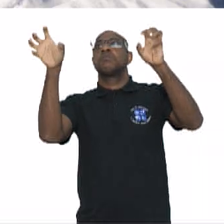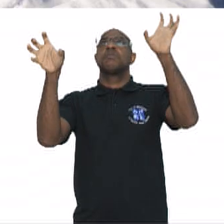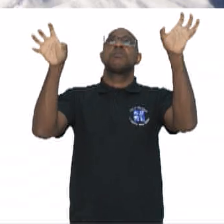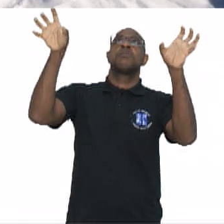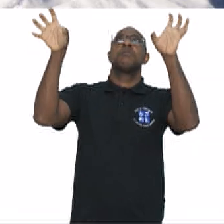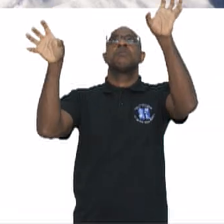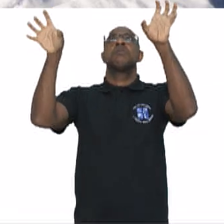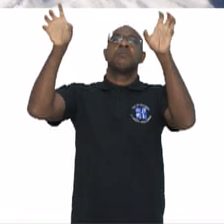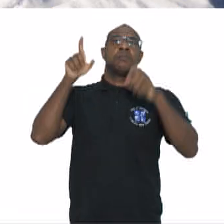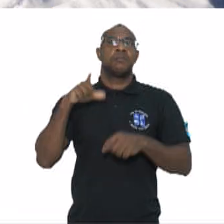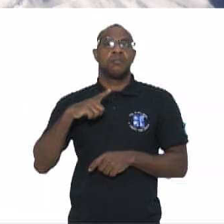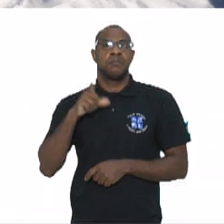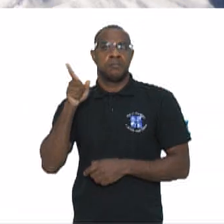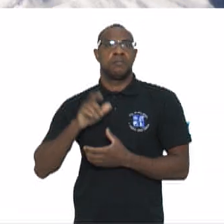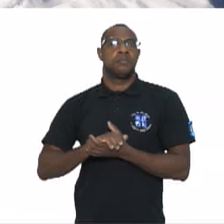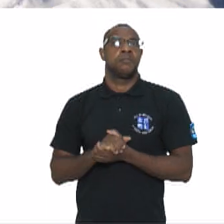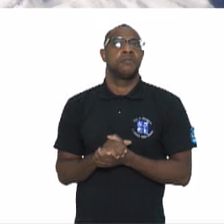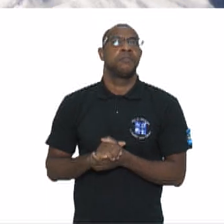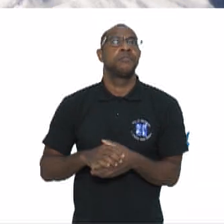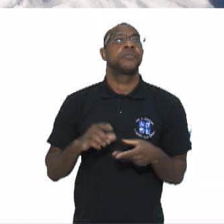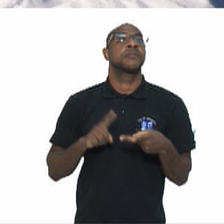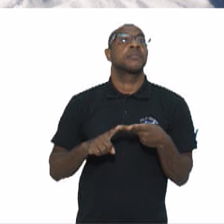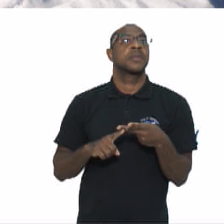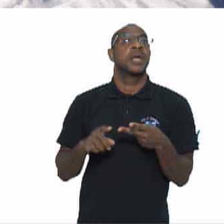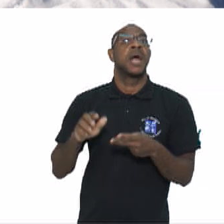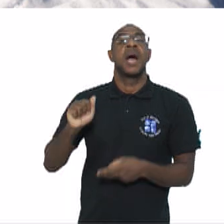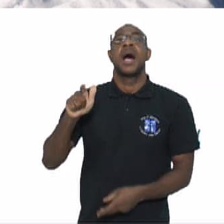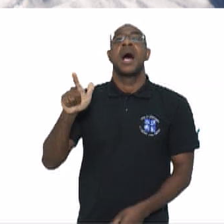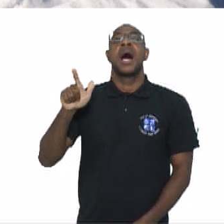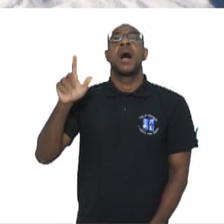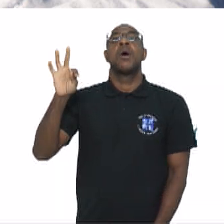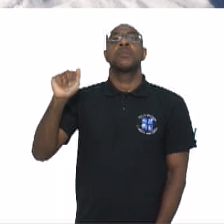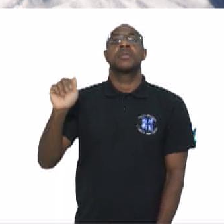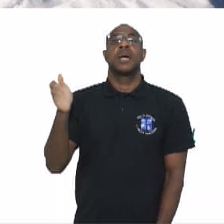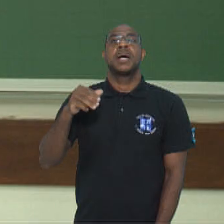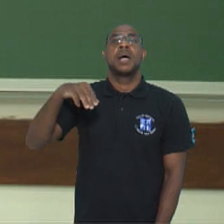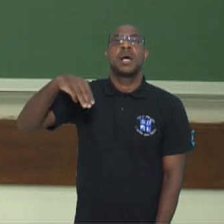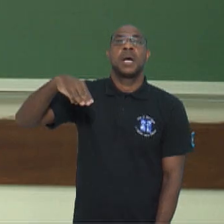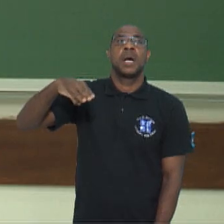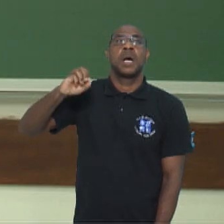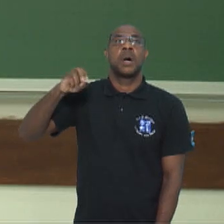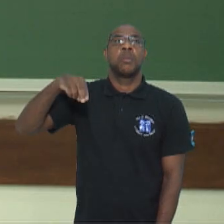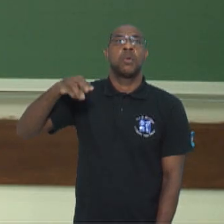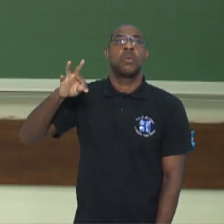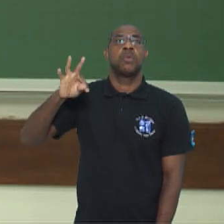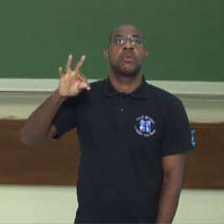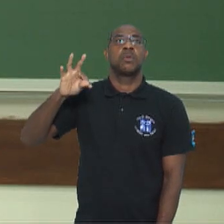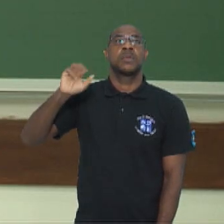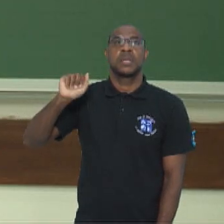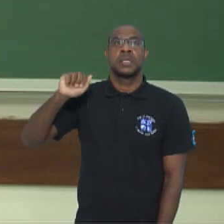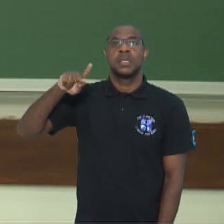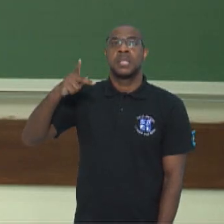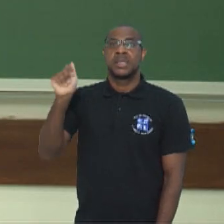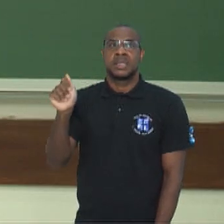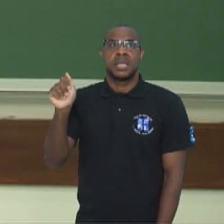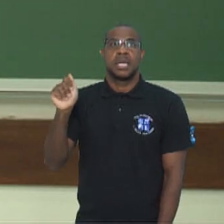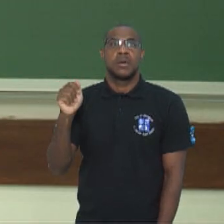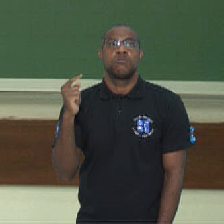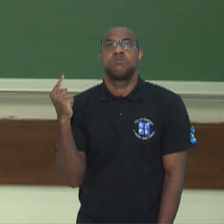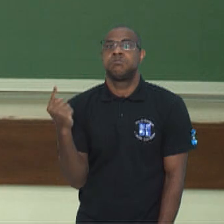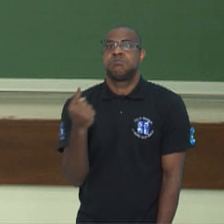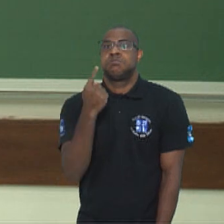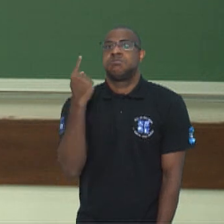indoor. E aí nós temos a alta montanha. O que é alta montanha? É montanhas de grande altitude, geralmente montanhas acima